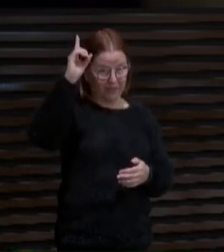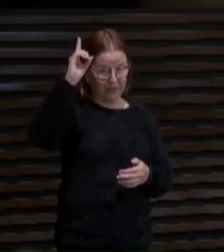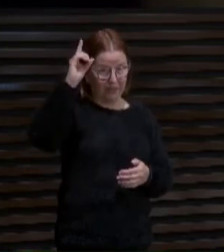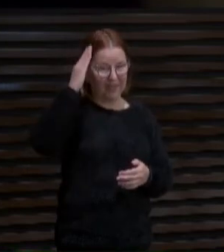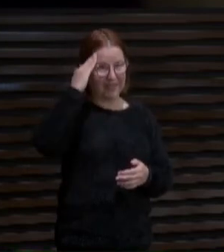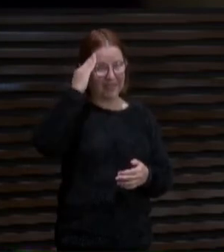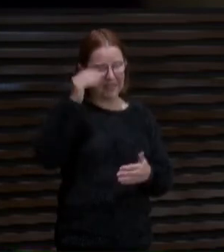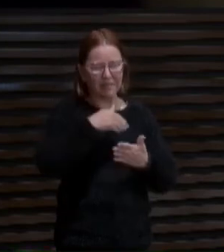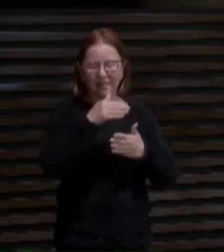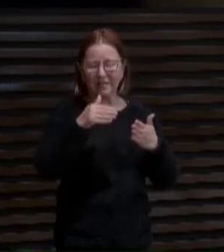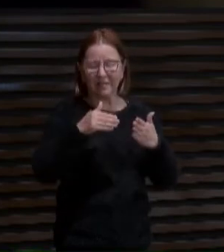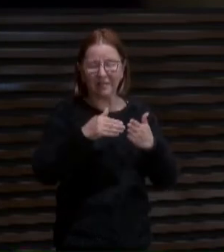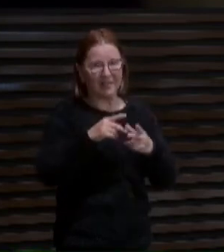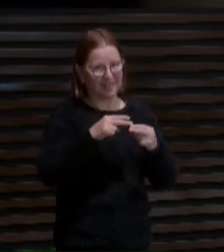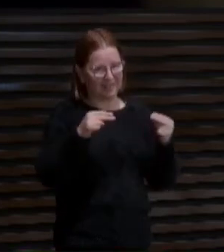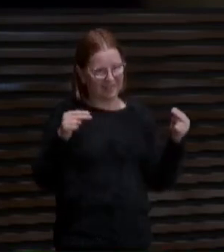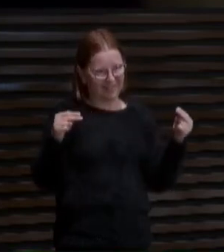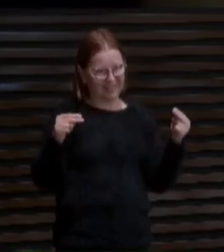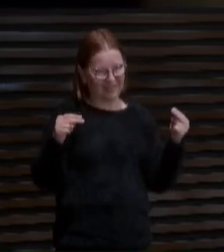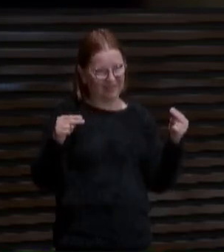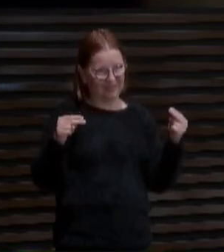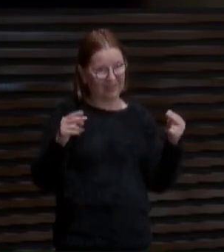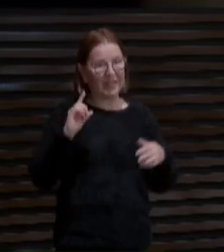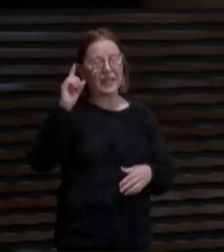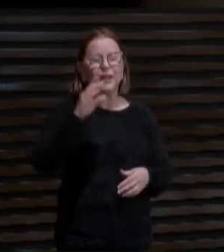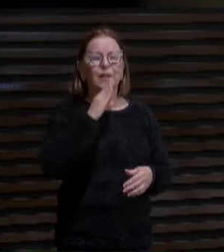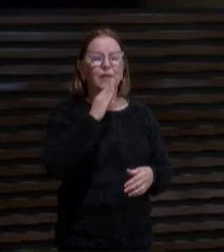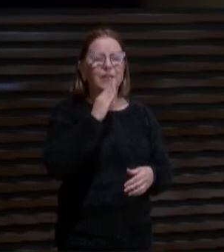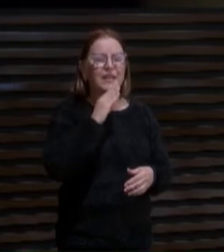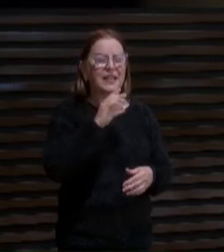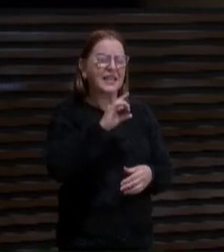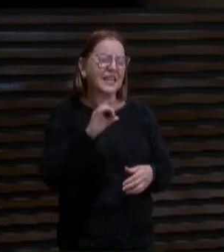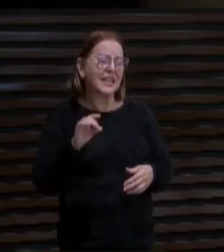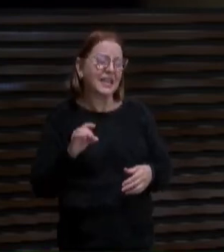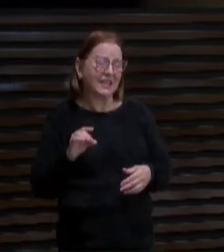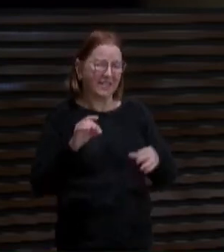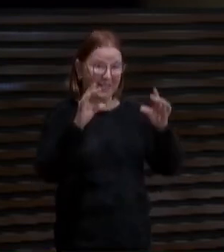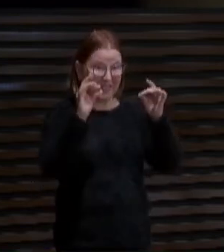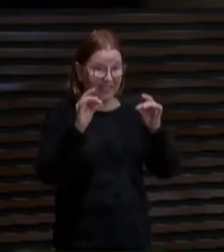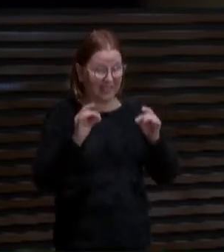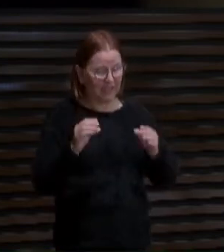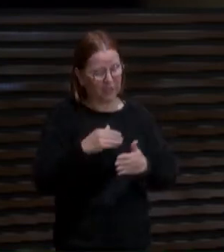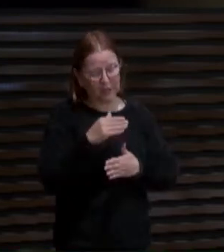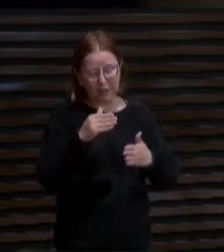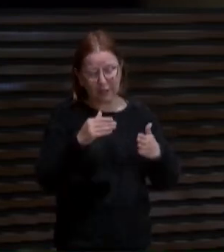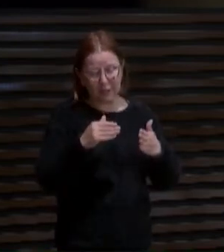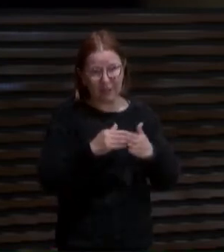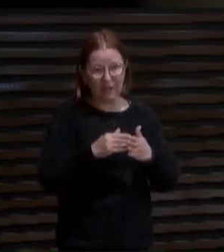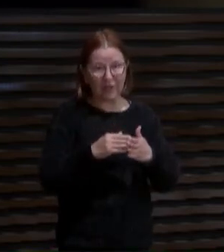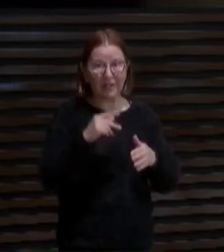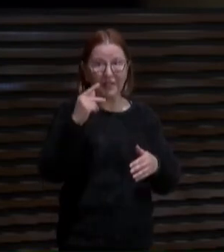de Deus como sendo aquele que conhece cada detalhe de toda sua criação